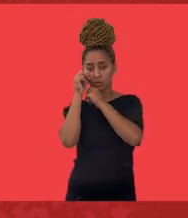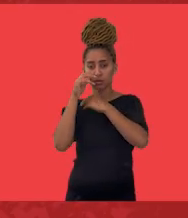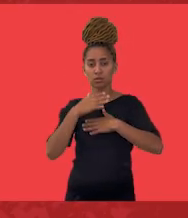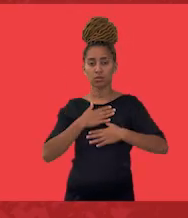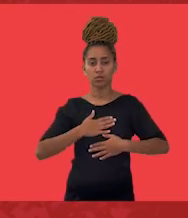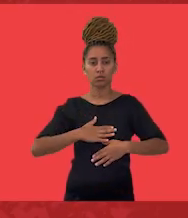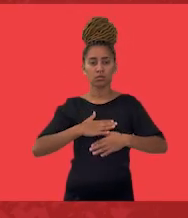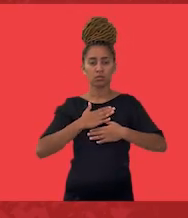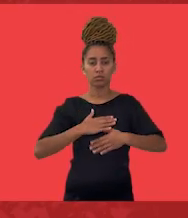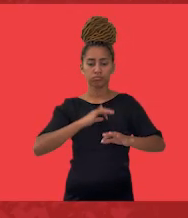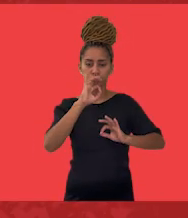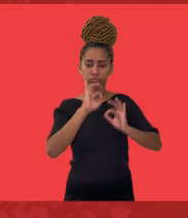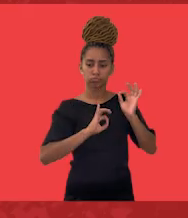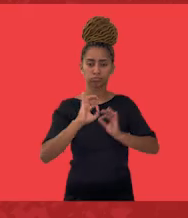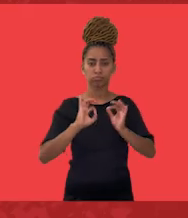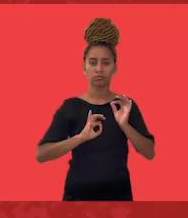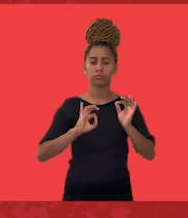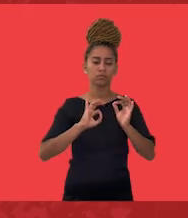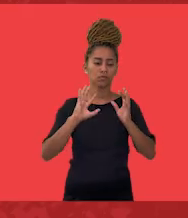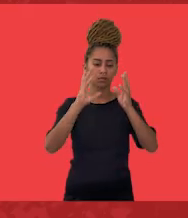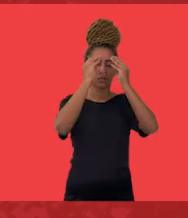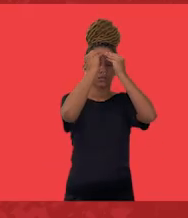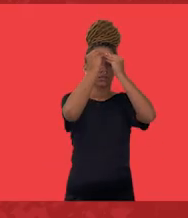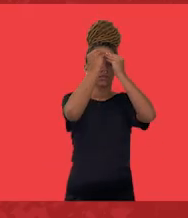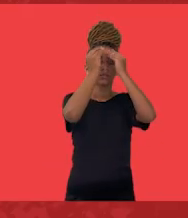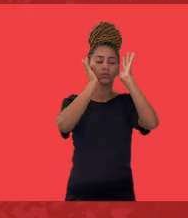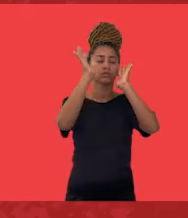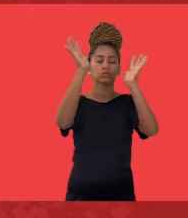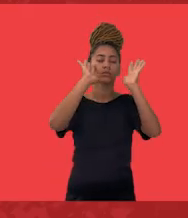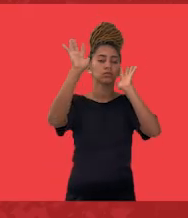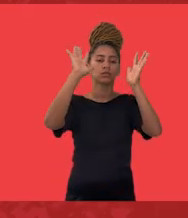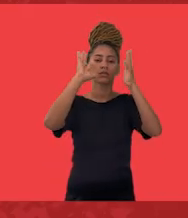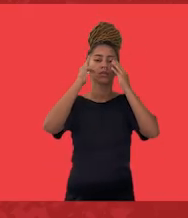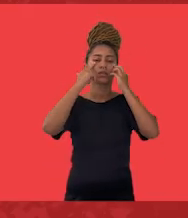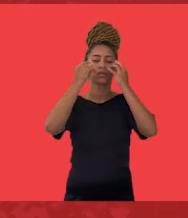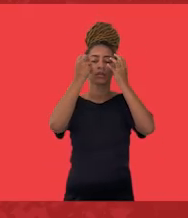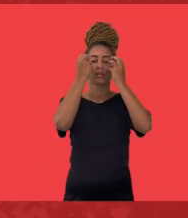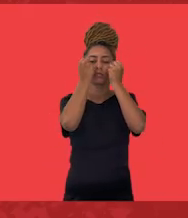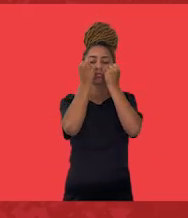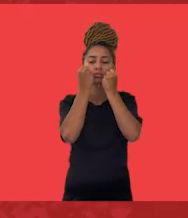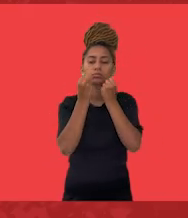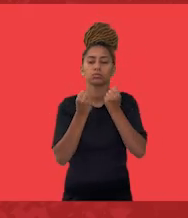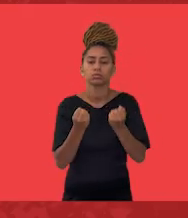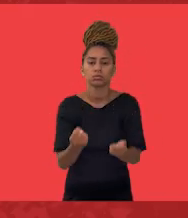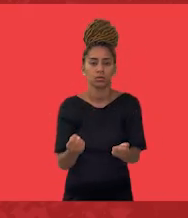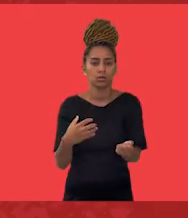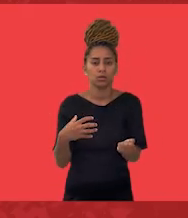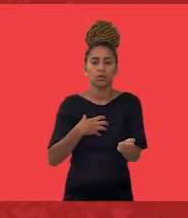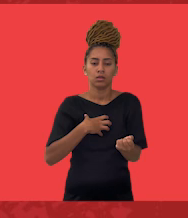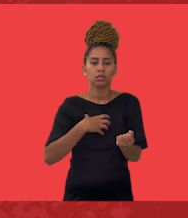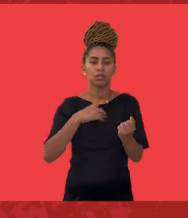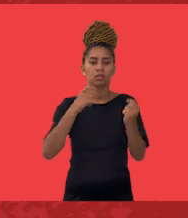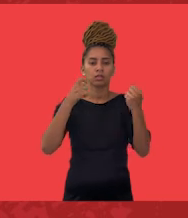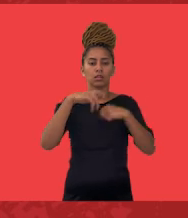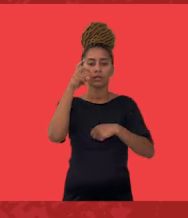de avistar paredes brancas que são para ela como todas as coisas mais, tijolos com o que fazer